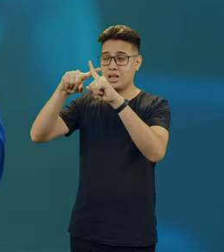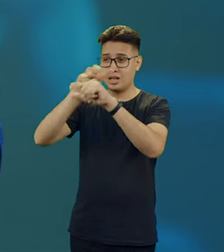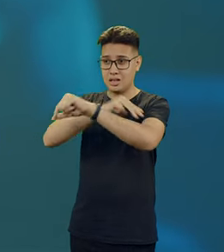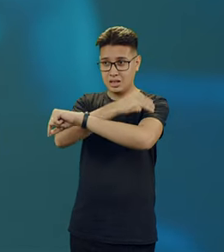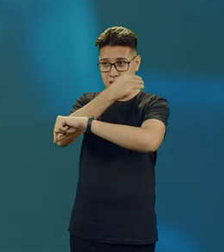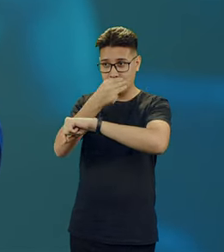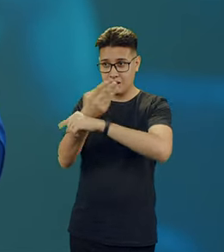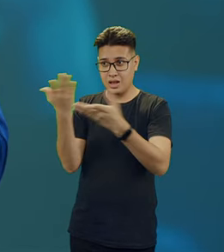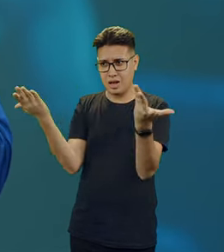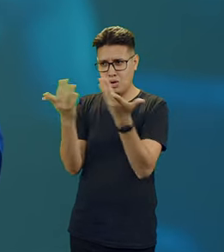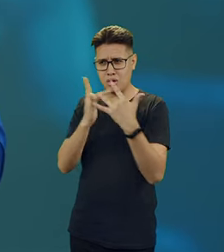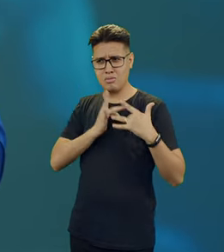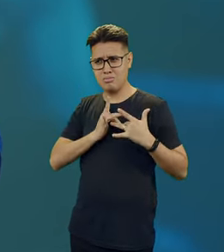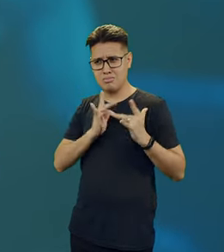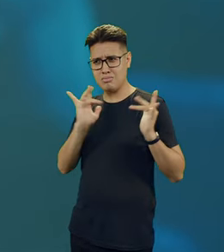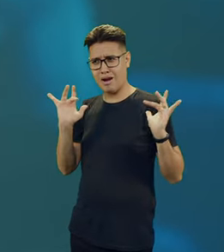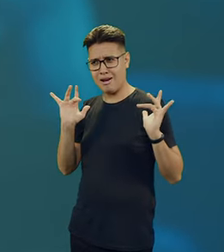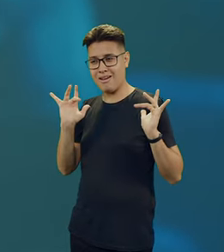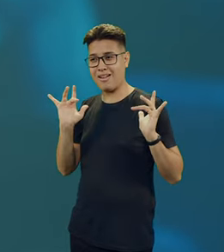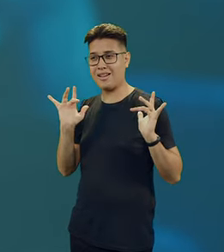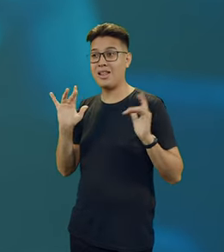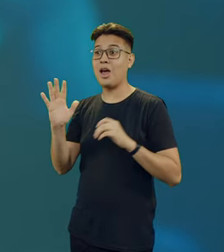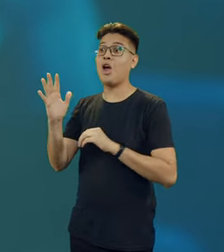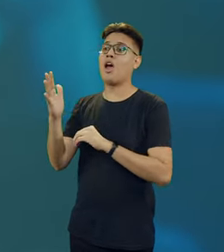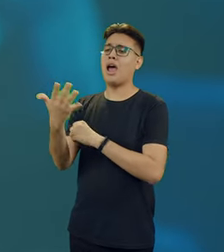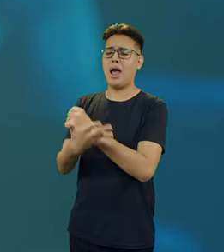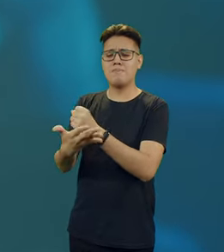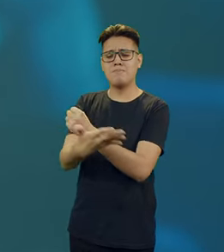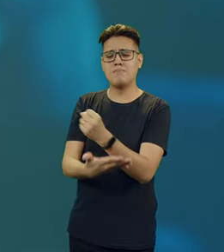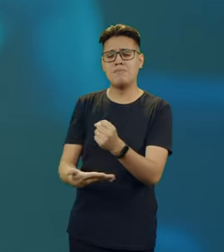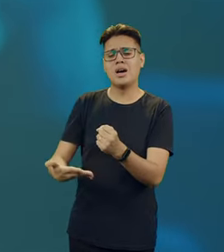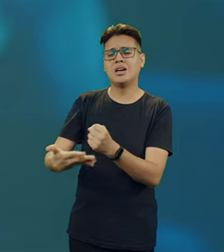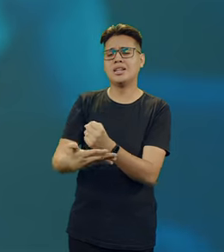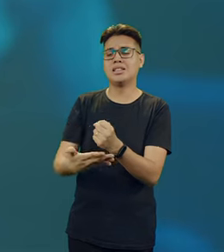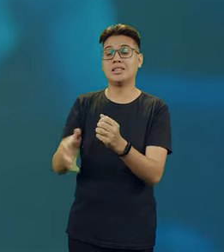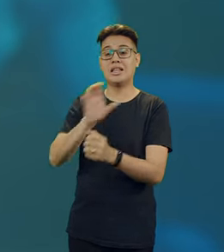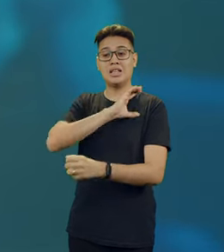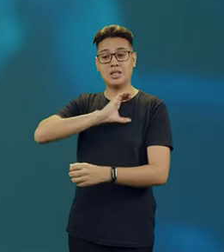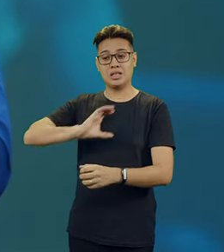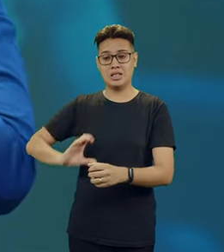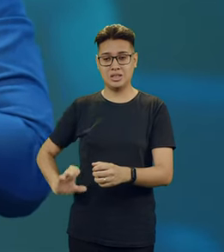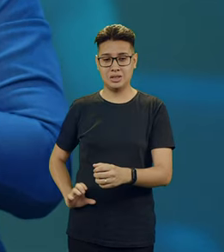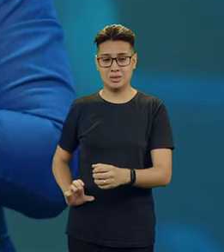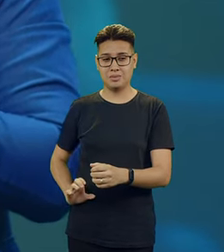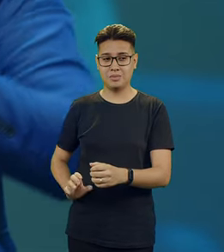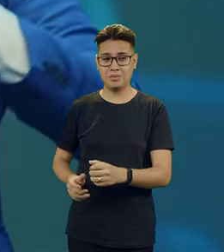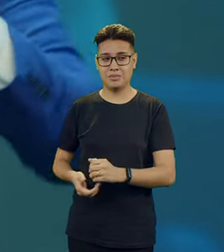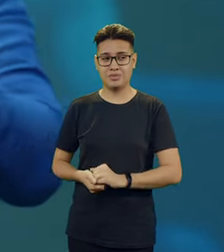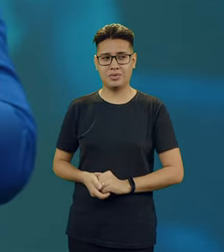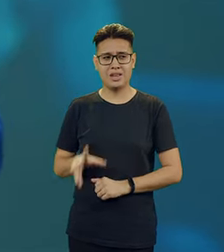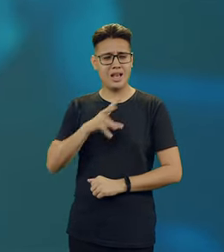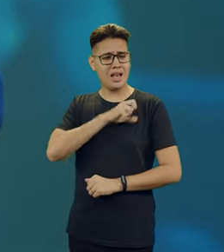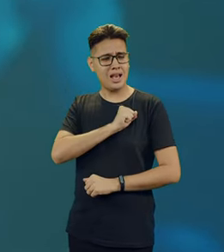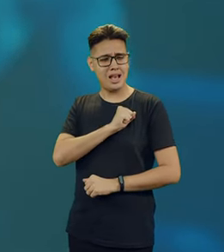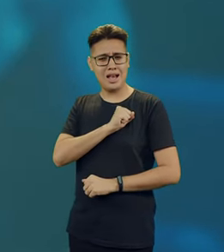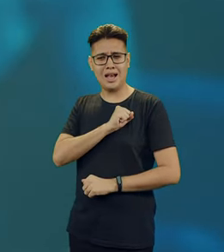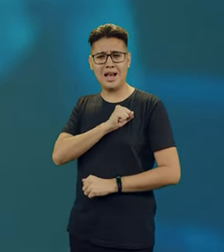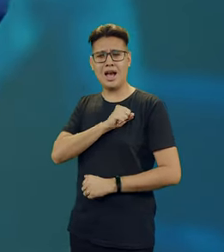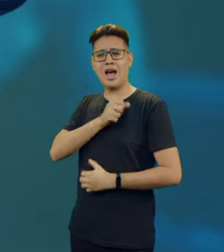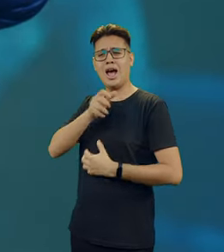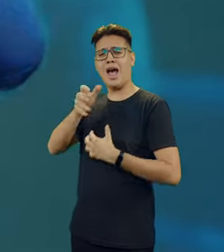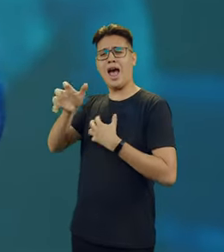essa generosidade, esse fundamento cristão, amor ao próximo, a